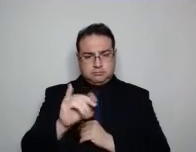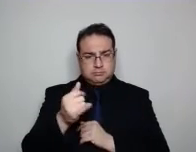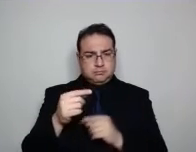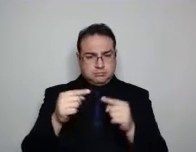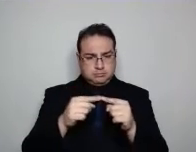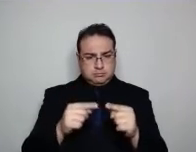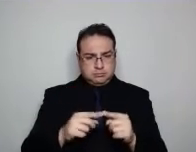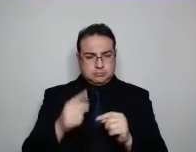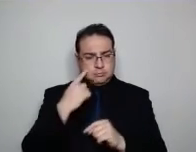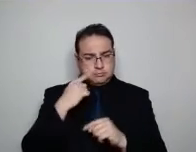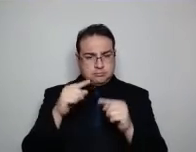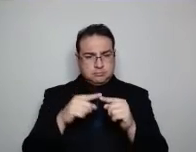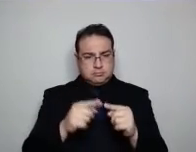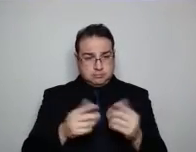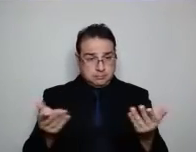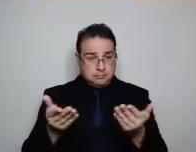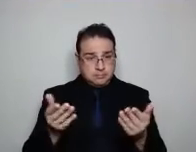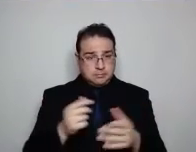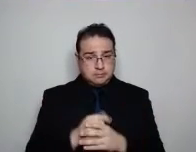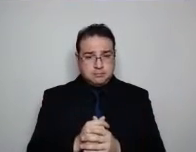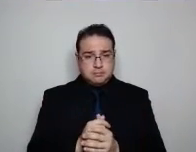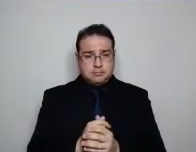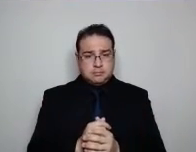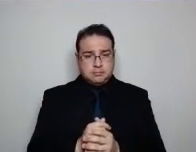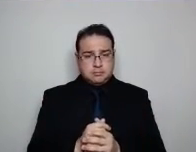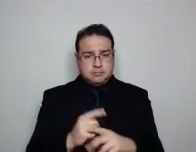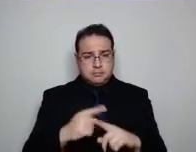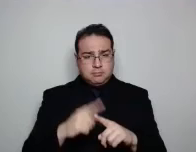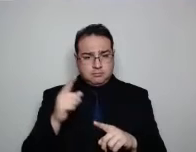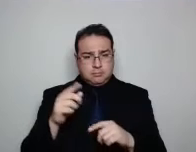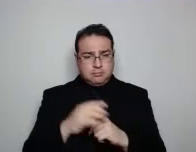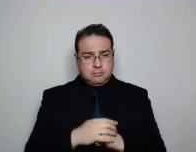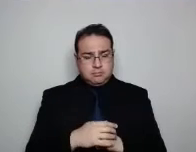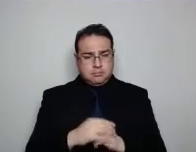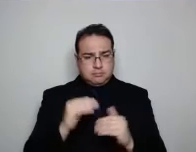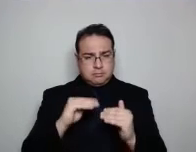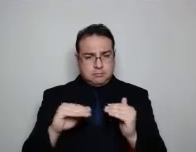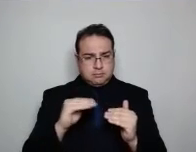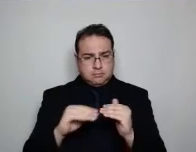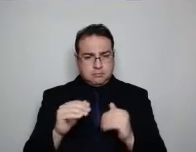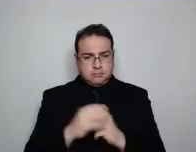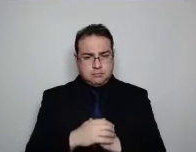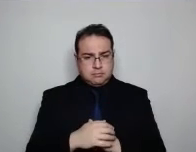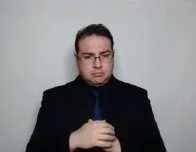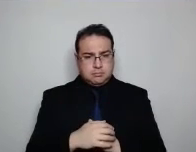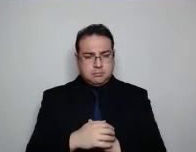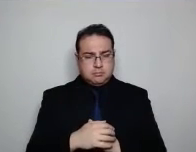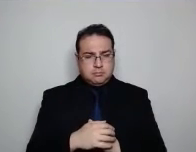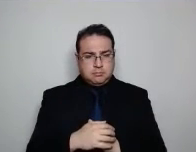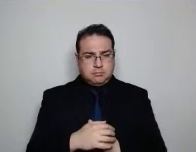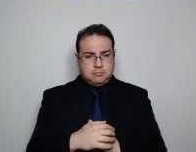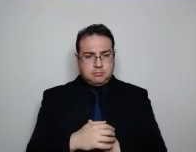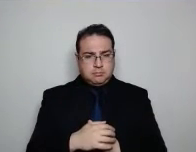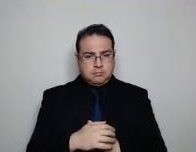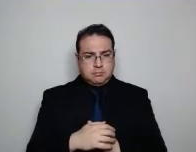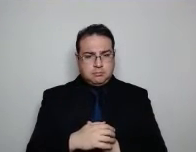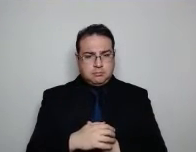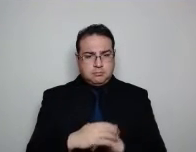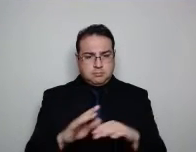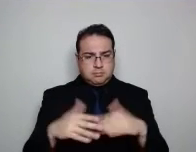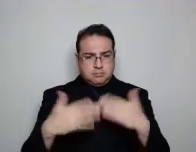deferir esse pleito, uma vez que é contrária à legislação que tem. Então, nesse pede